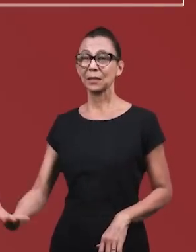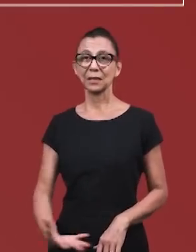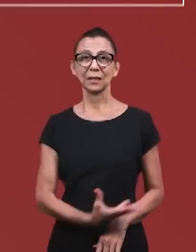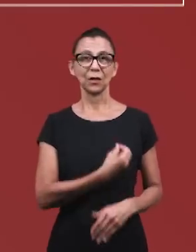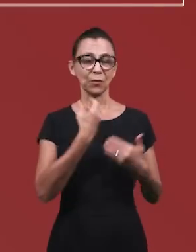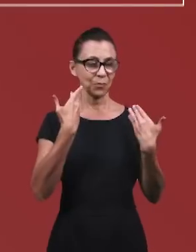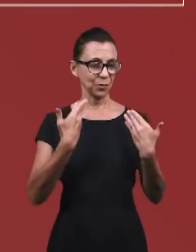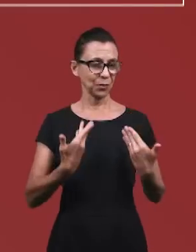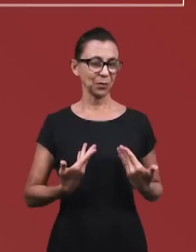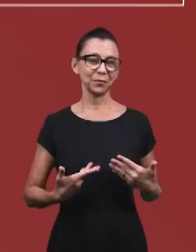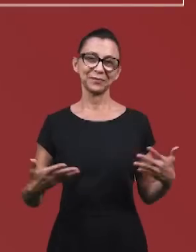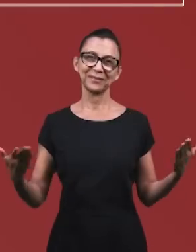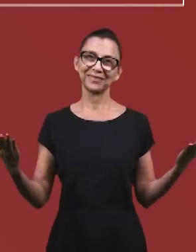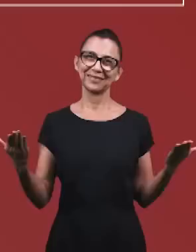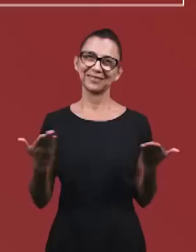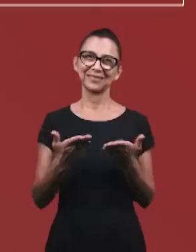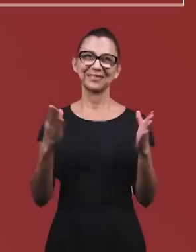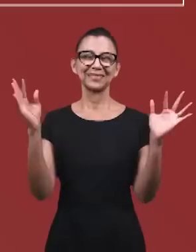agora sou